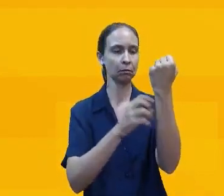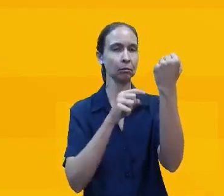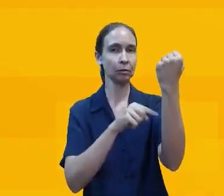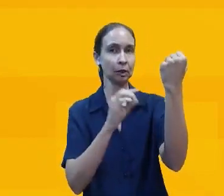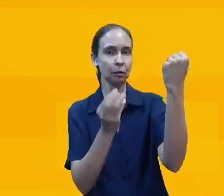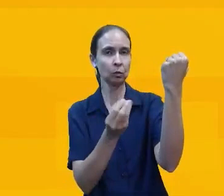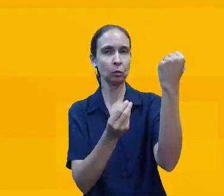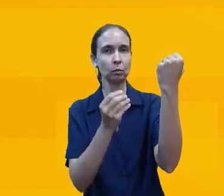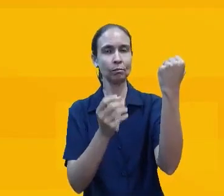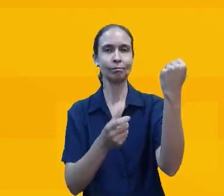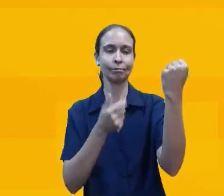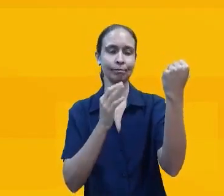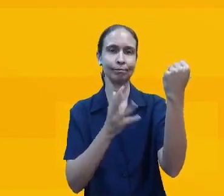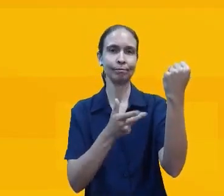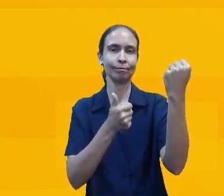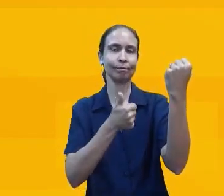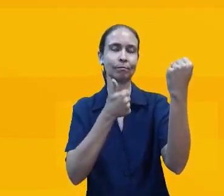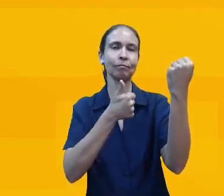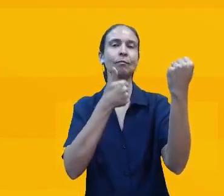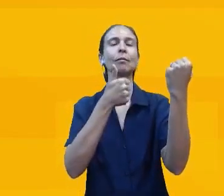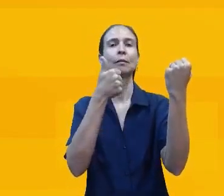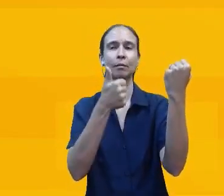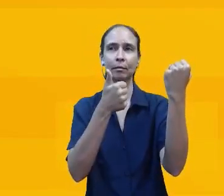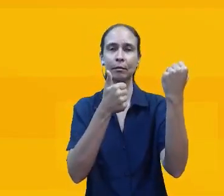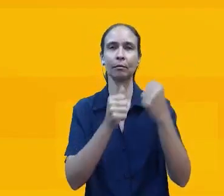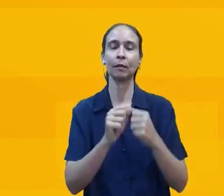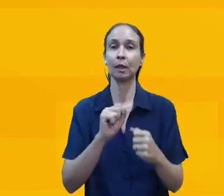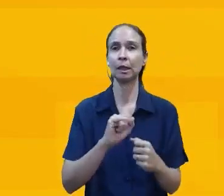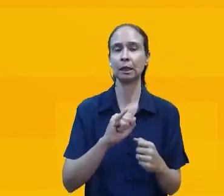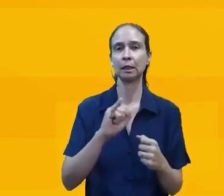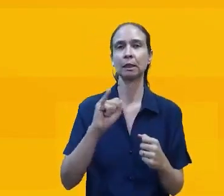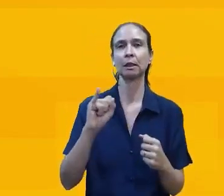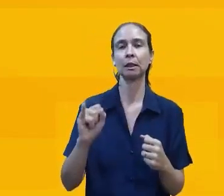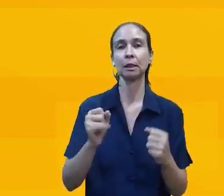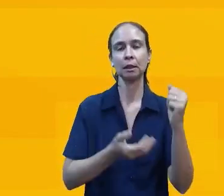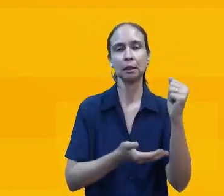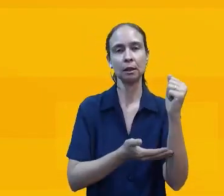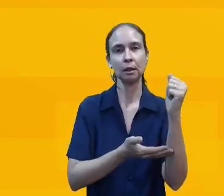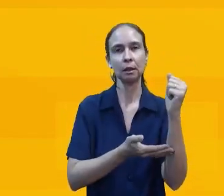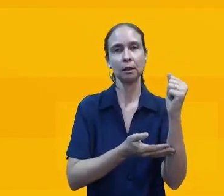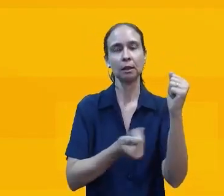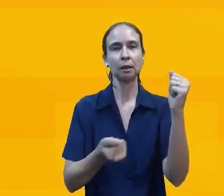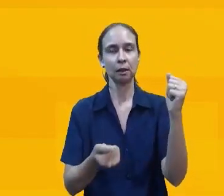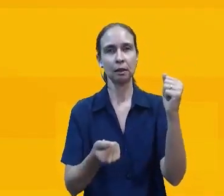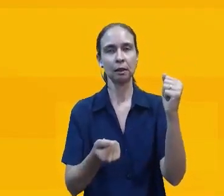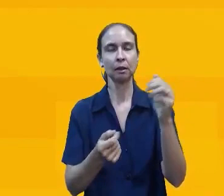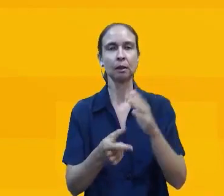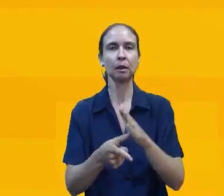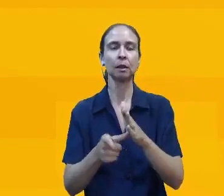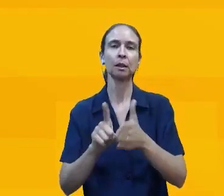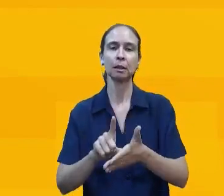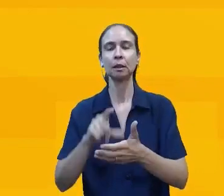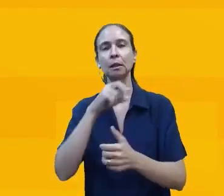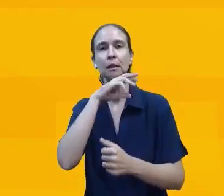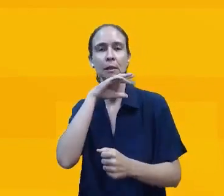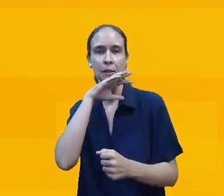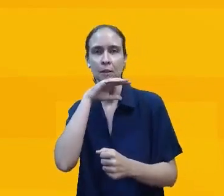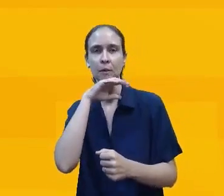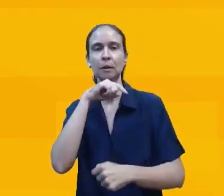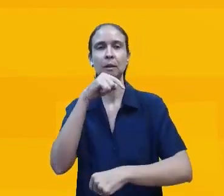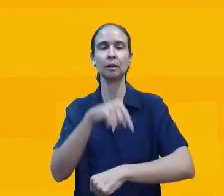antecipada, ela baixa a qualidade sensorial do fruto. Então, são esses pontos aí.